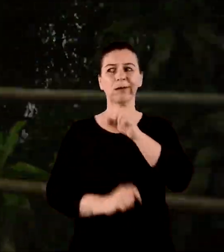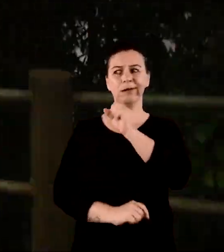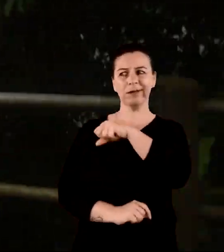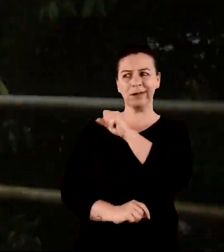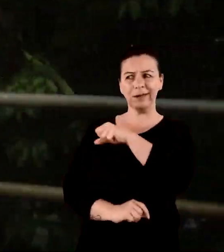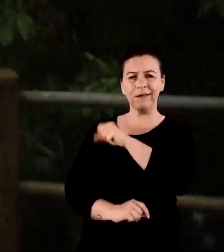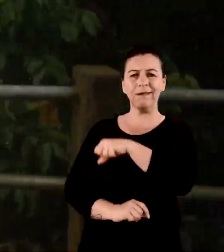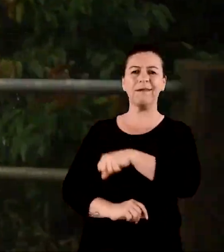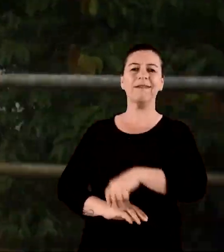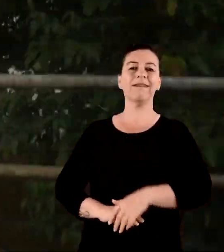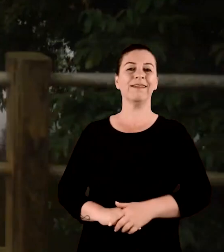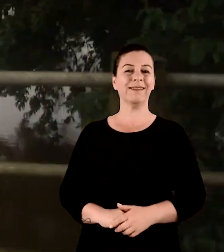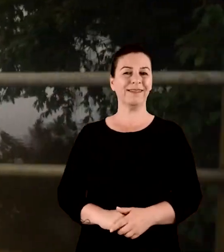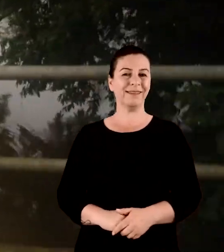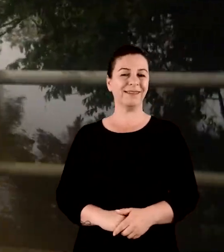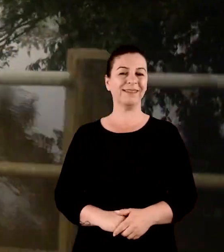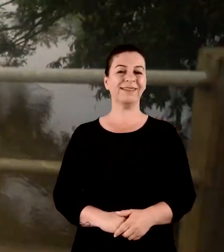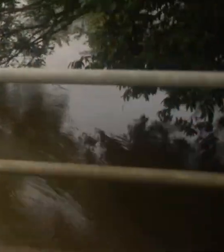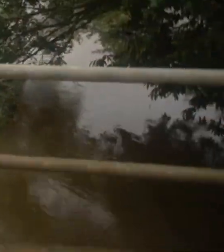Faz parte, faz parte.